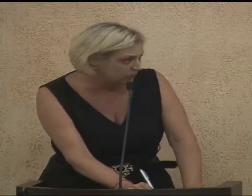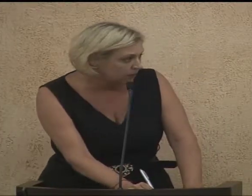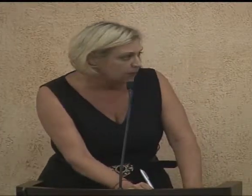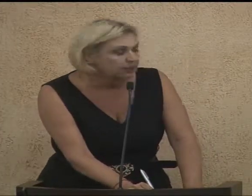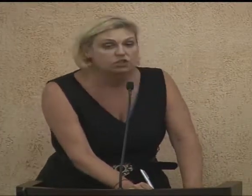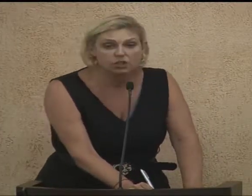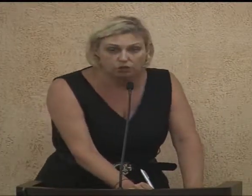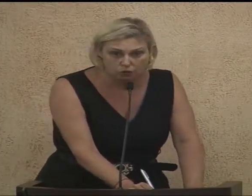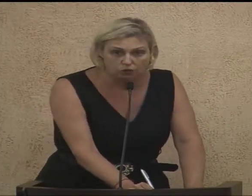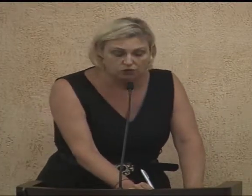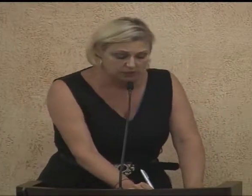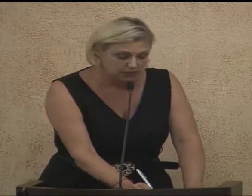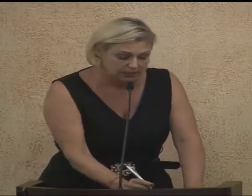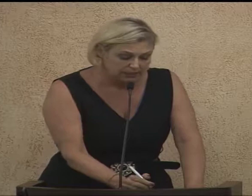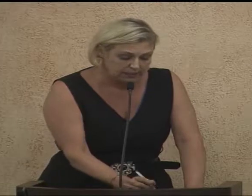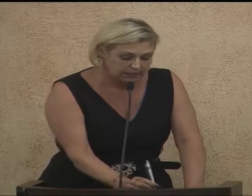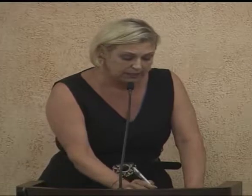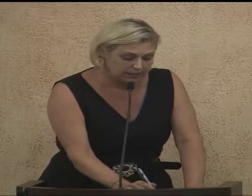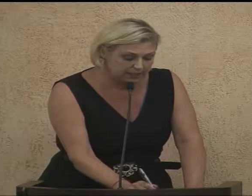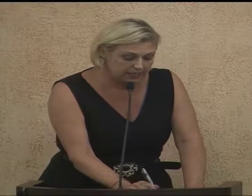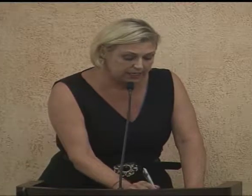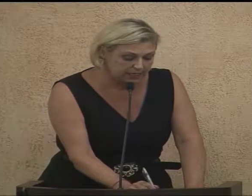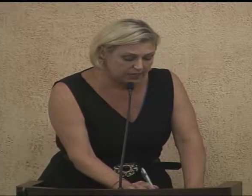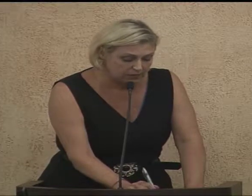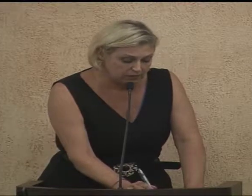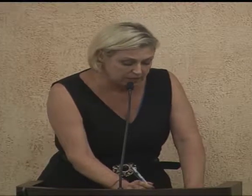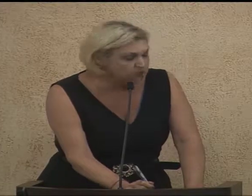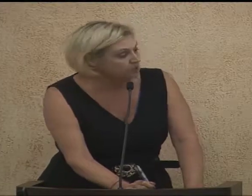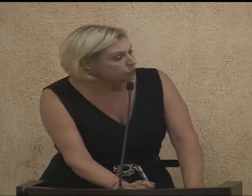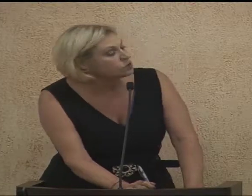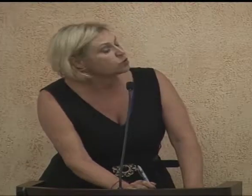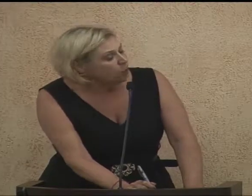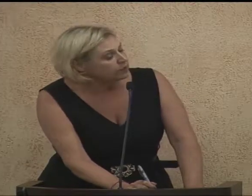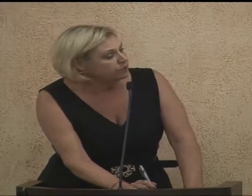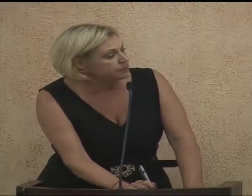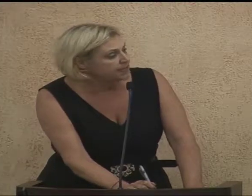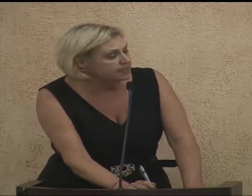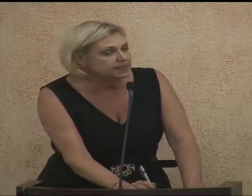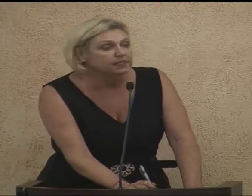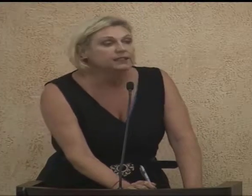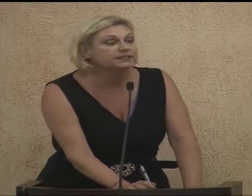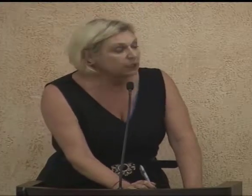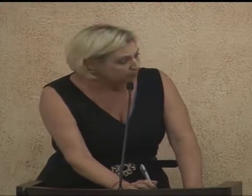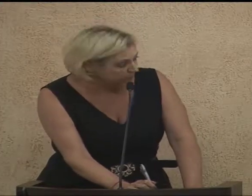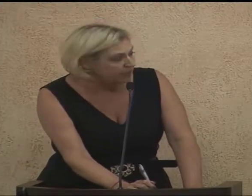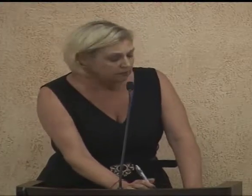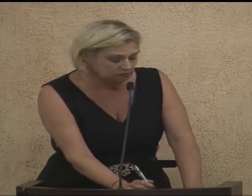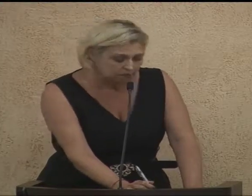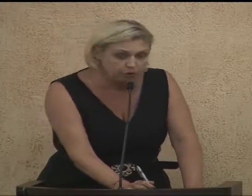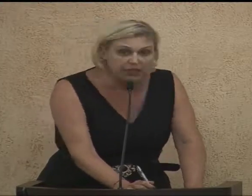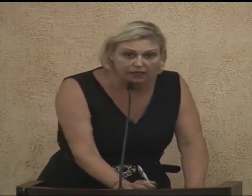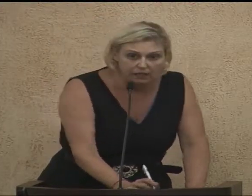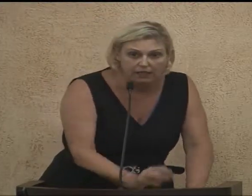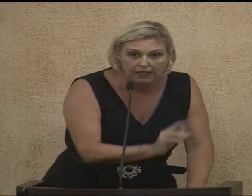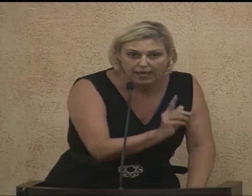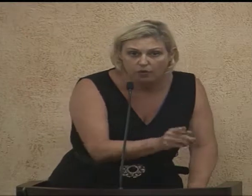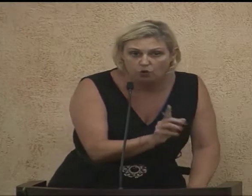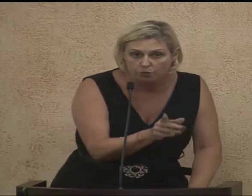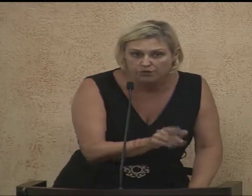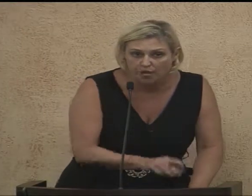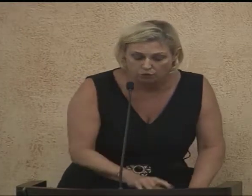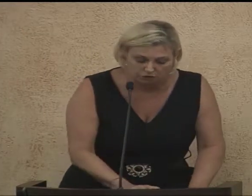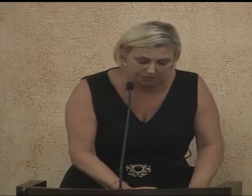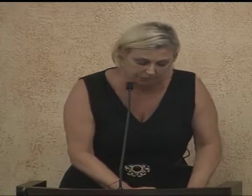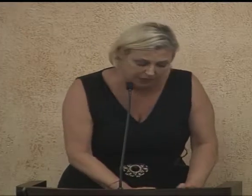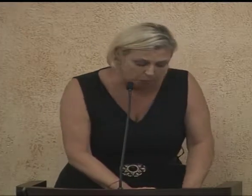participação de todos, das pessoas com deficiência, também porque encaro